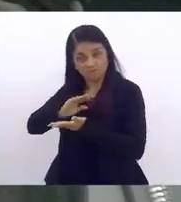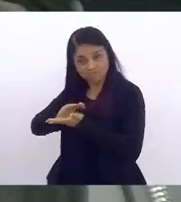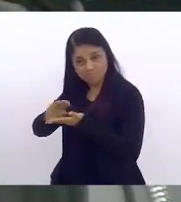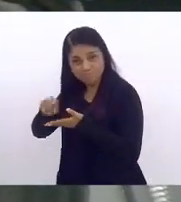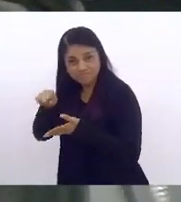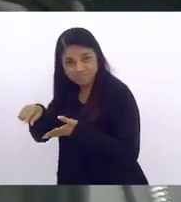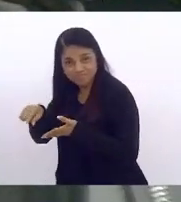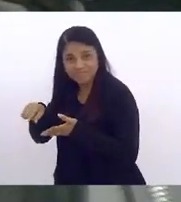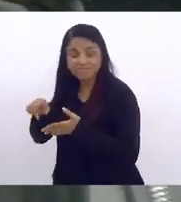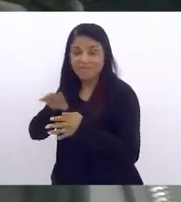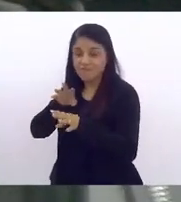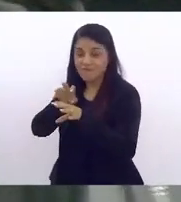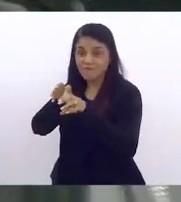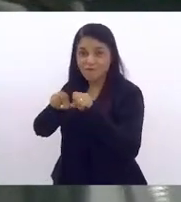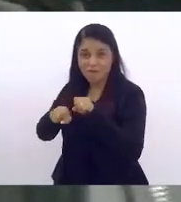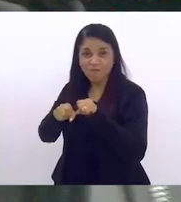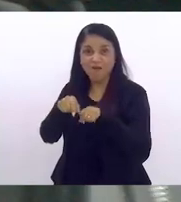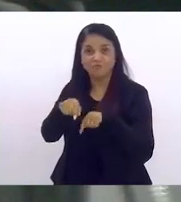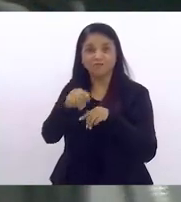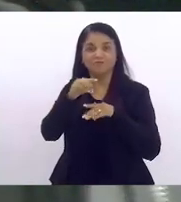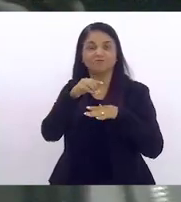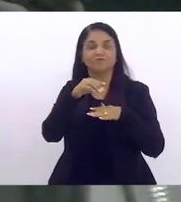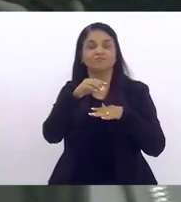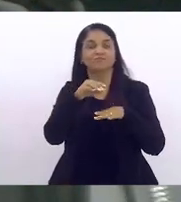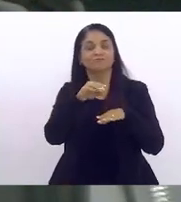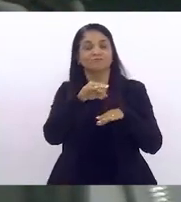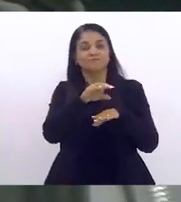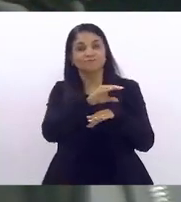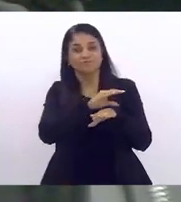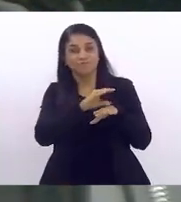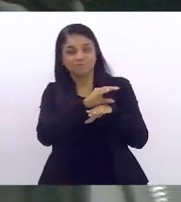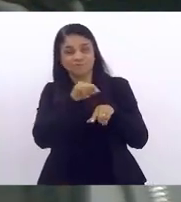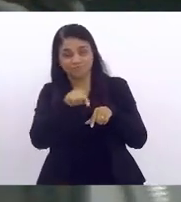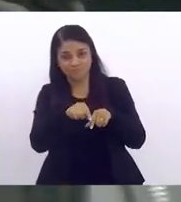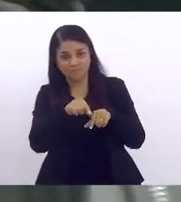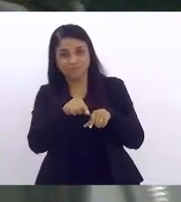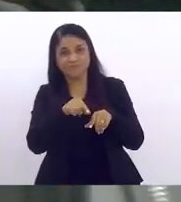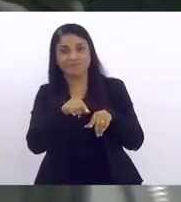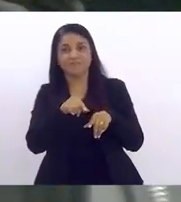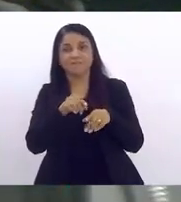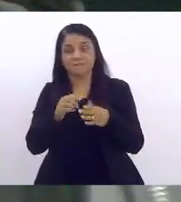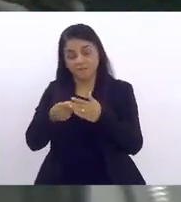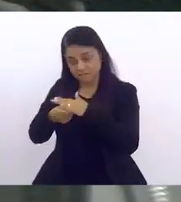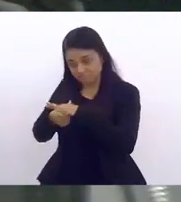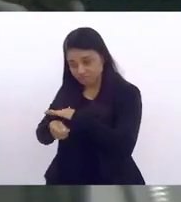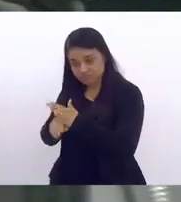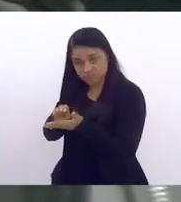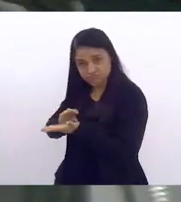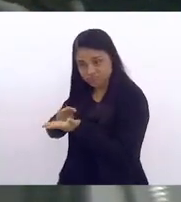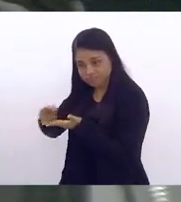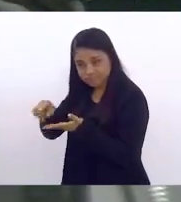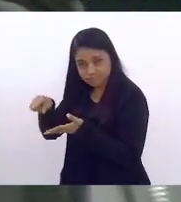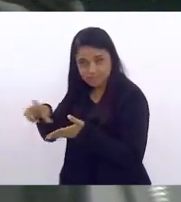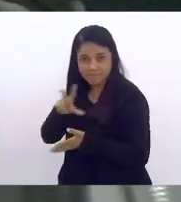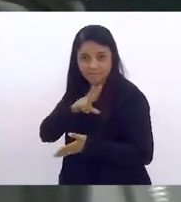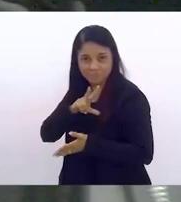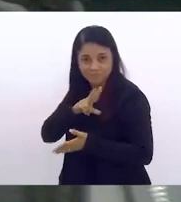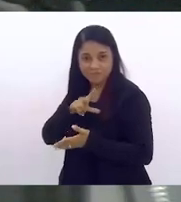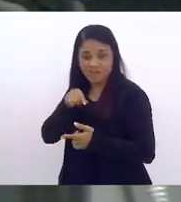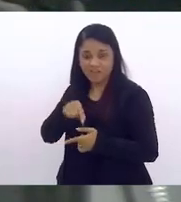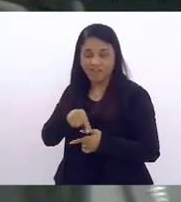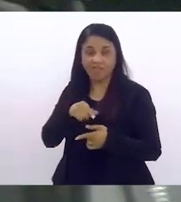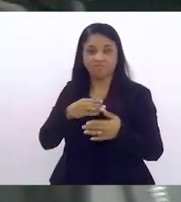setor público. E quanto mais recurso público a gente dá para o setor privado, mais a gente enfraquece o setor